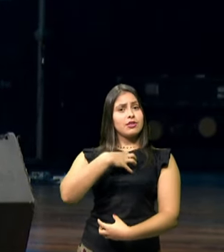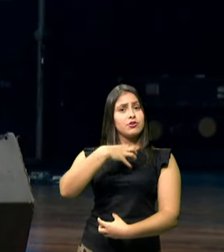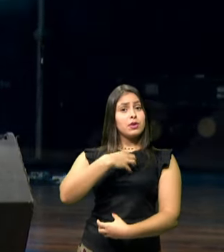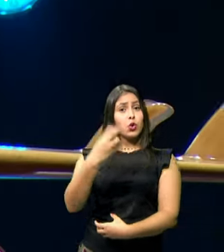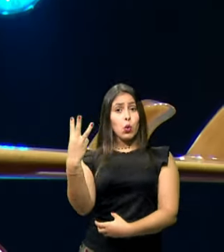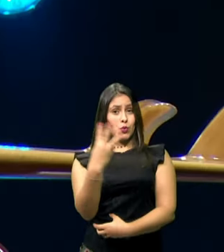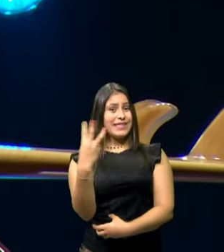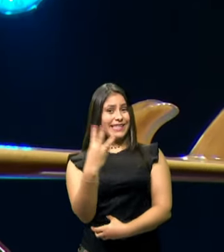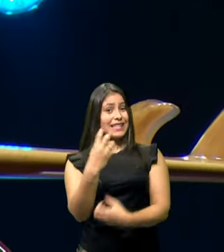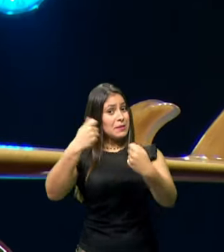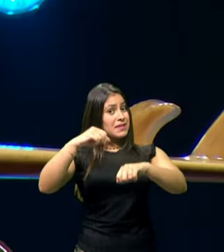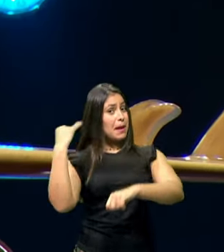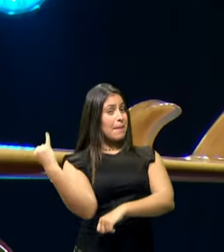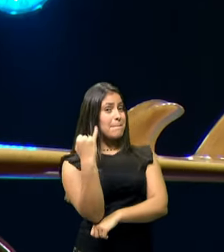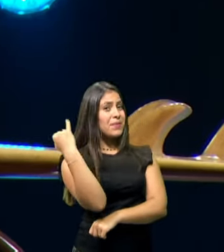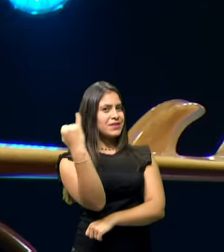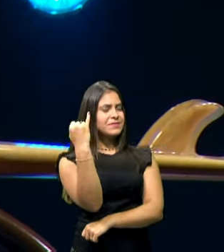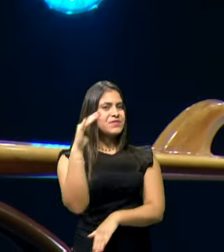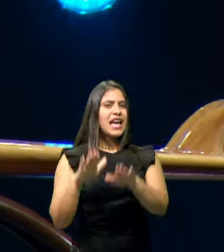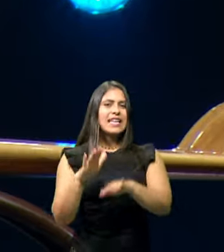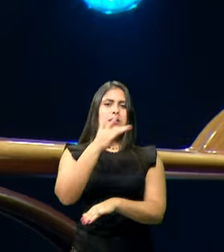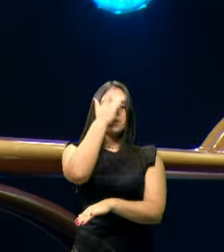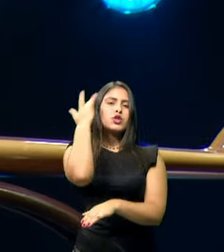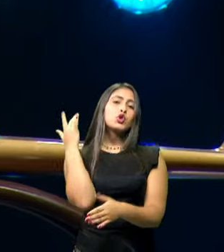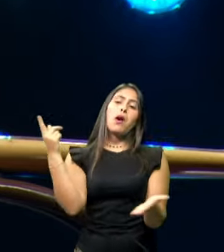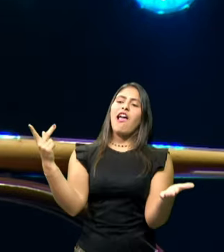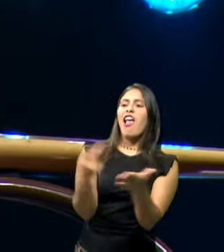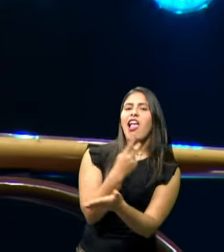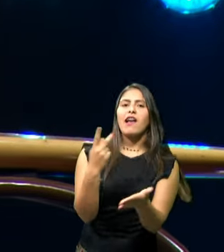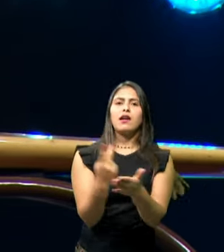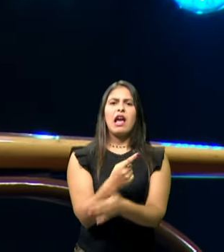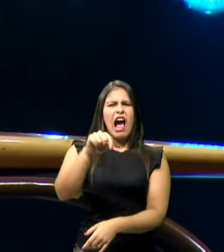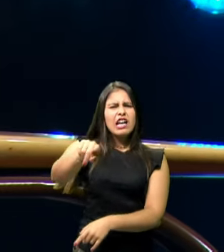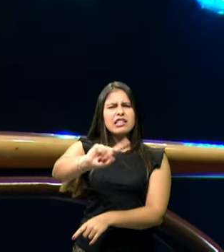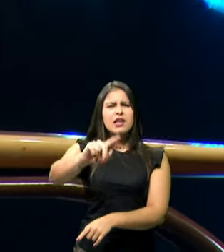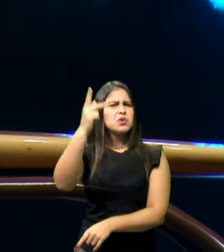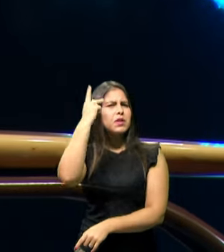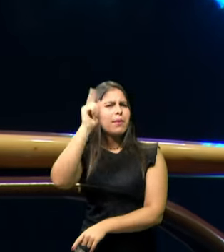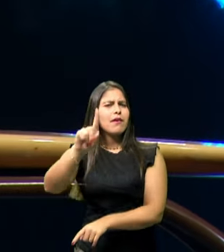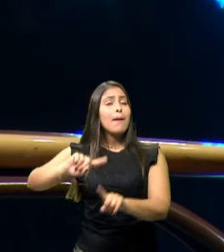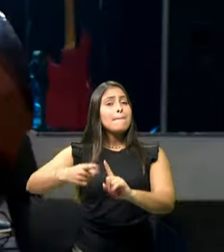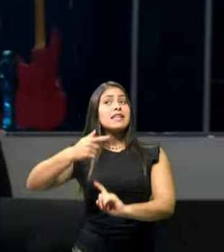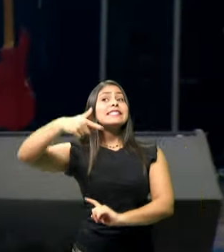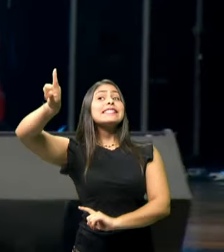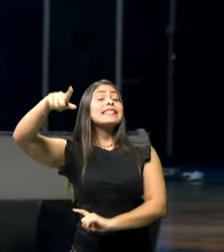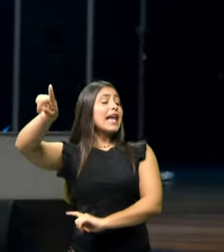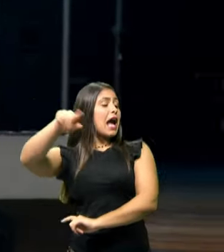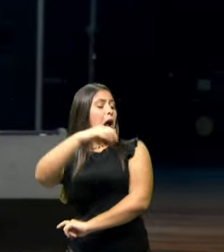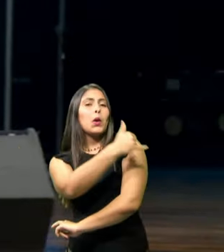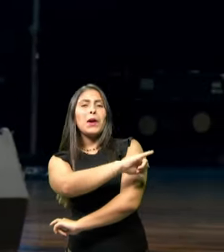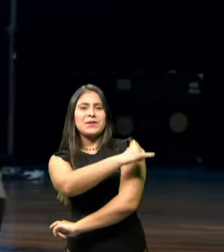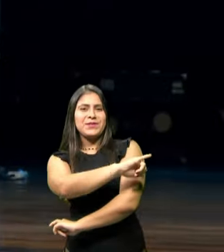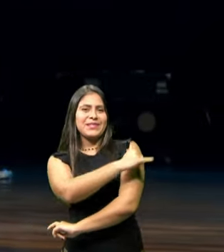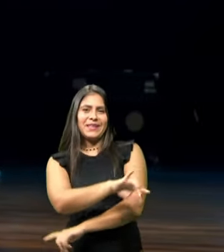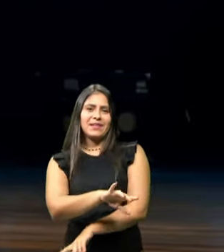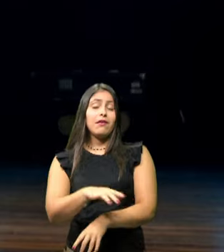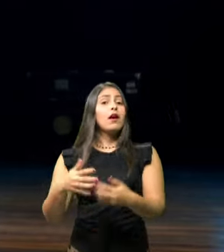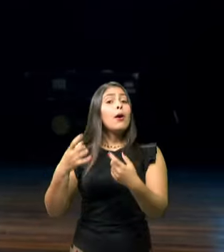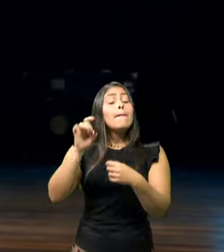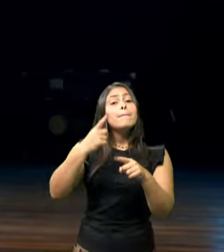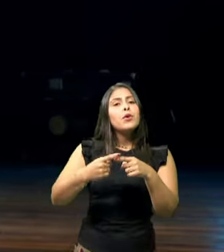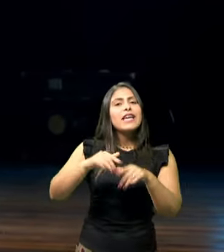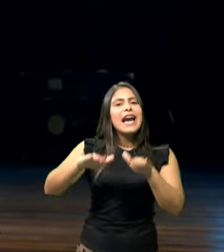três áreas. É por isso que muita gente quebra a cara, não é que não é lá no Rio de Janeiro. Porque toma decisão só baseada na